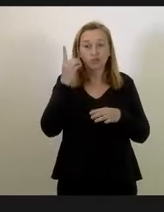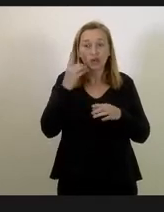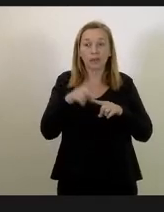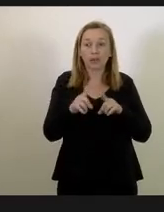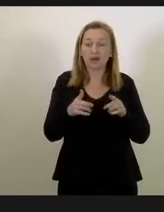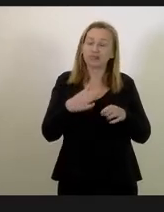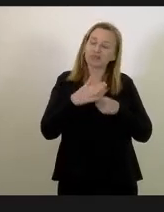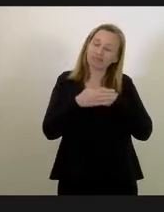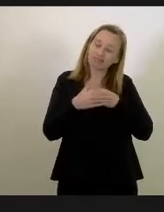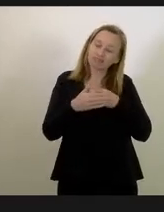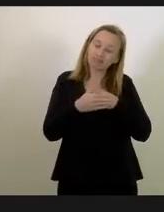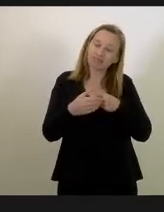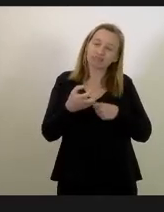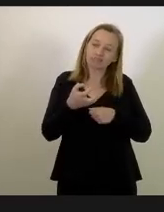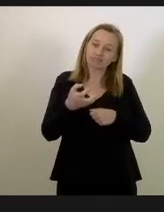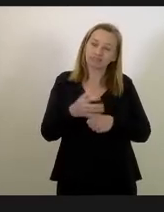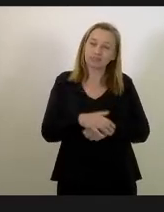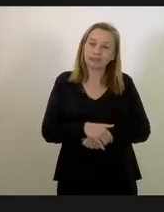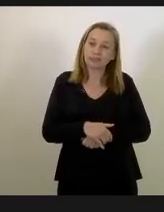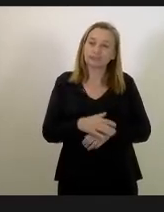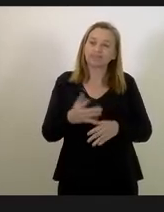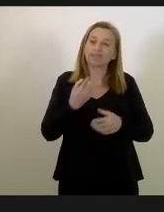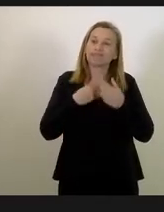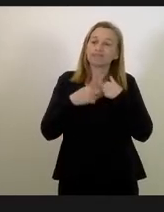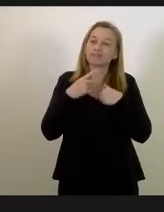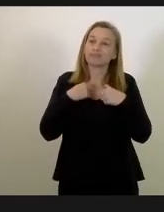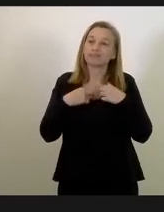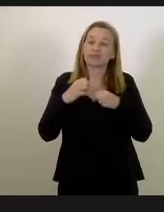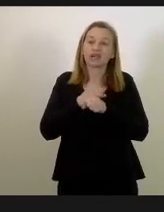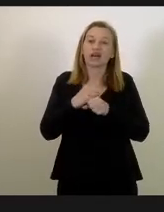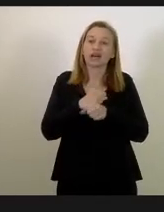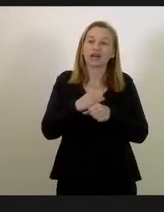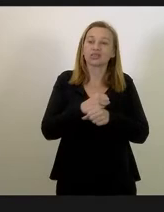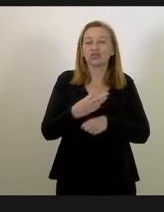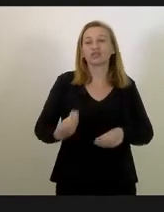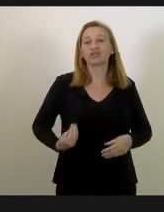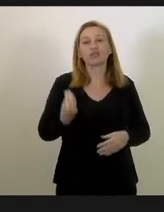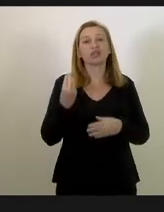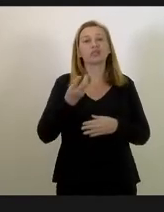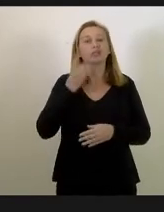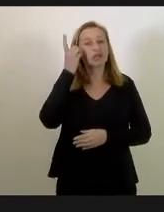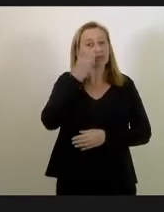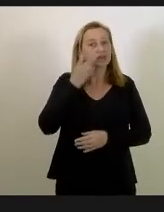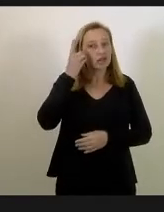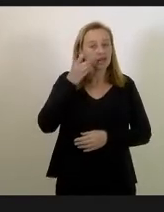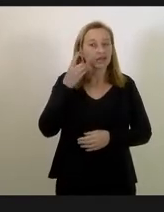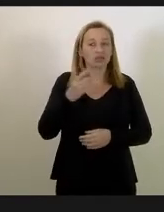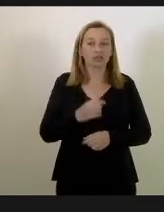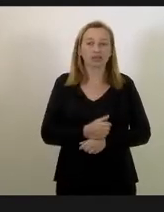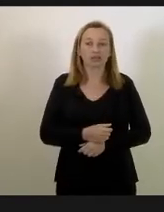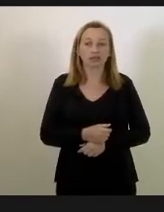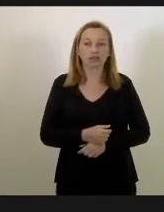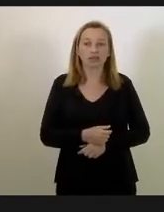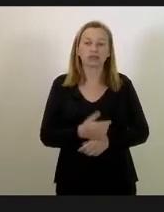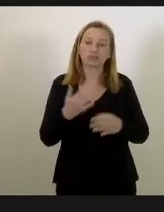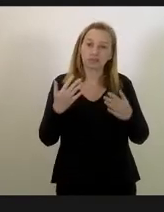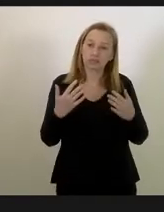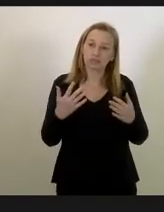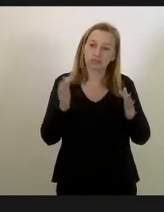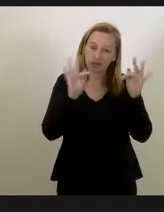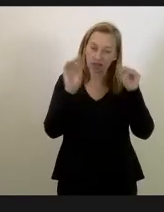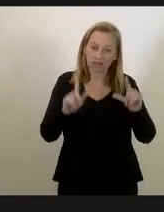é muito carinho que eu desejo anos de vida para a deputada e êxito na sua vida